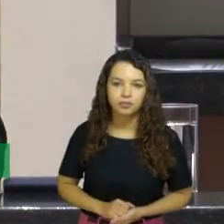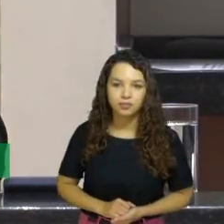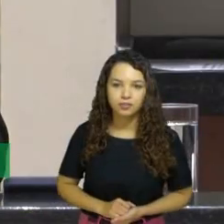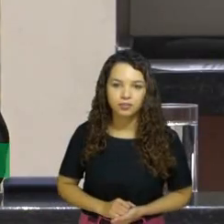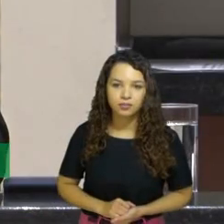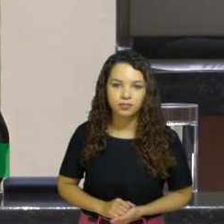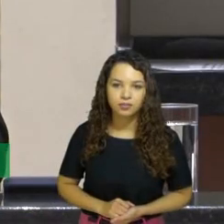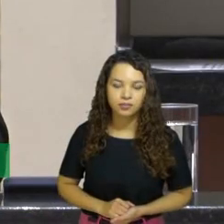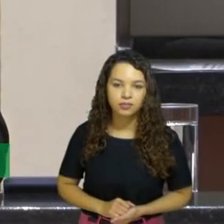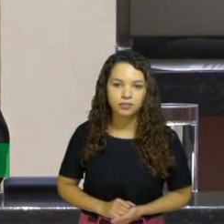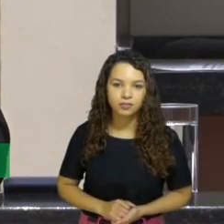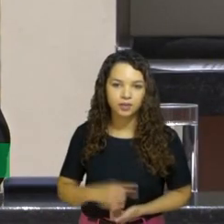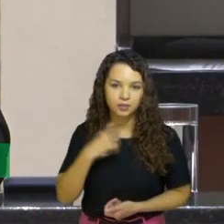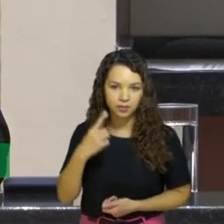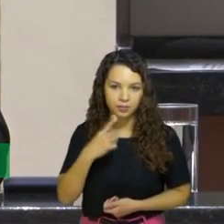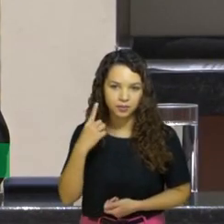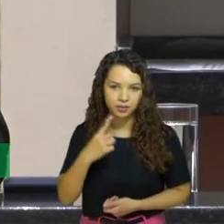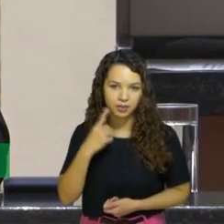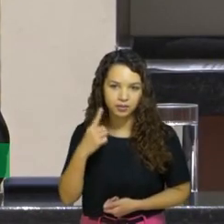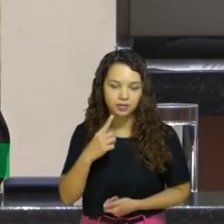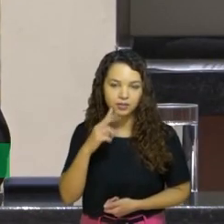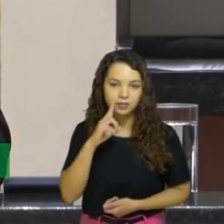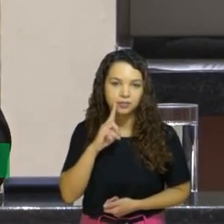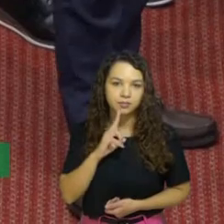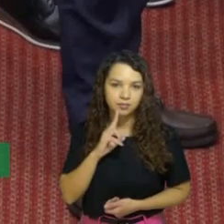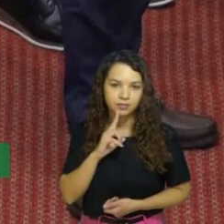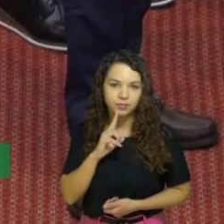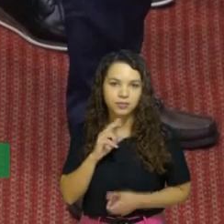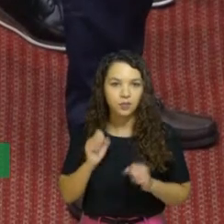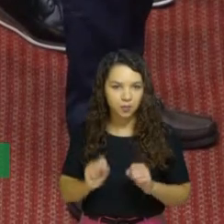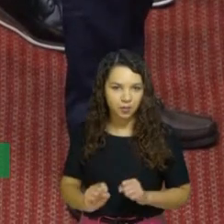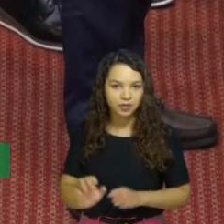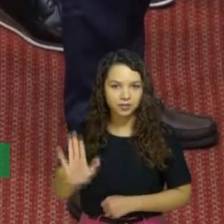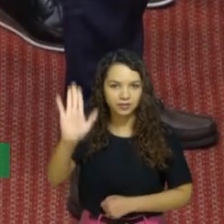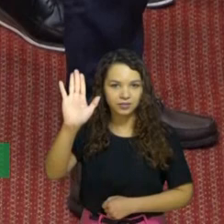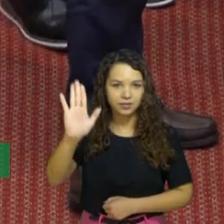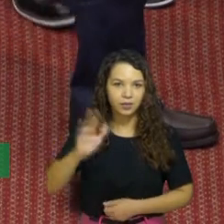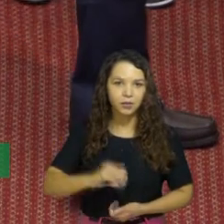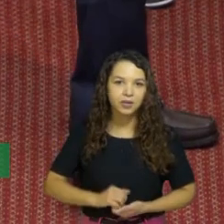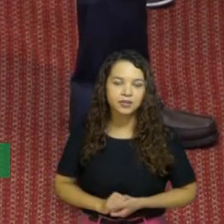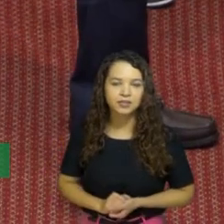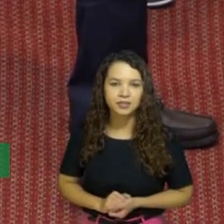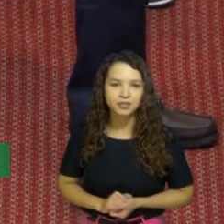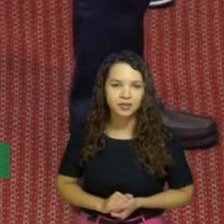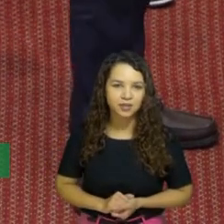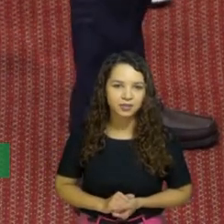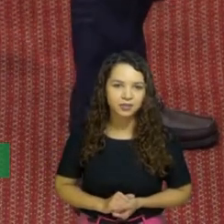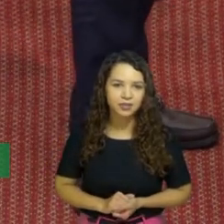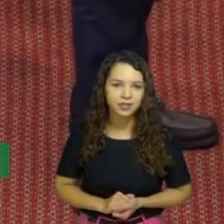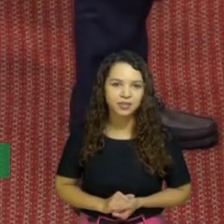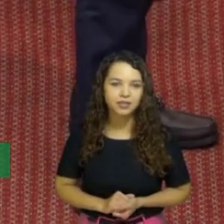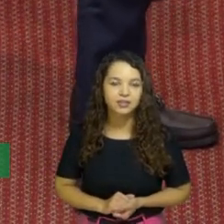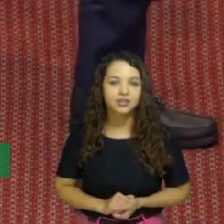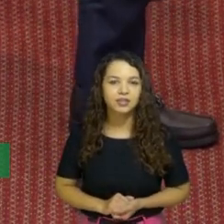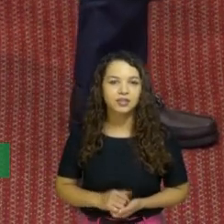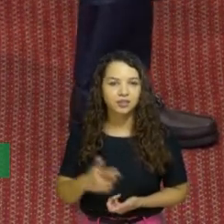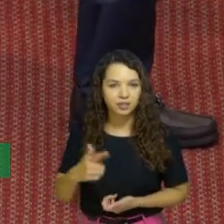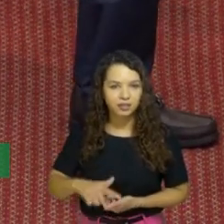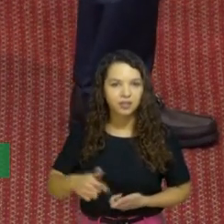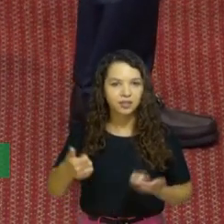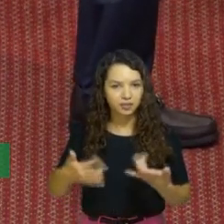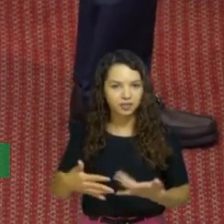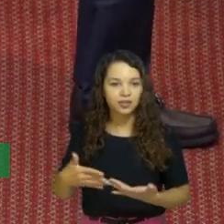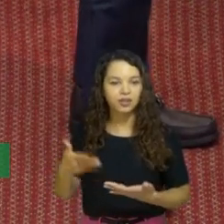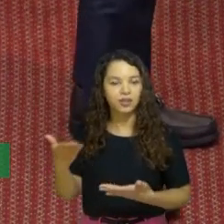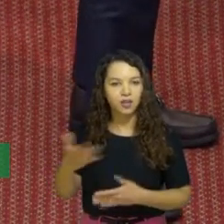Deputado Ivan, posso fazer só uma manifestação aqui? Que realmente é louvável essa atitude do